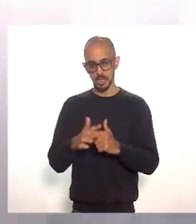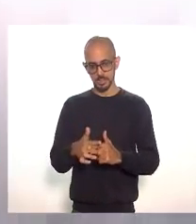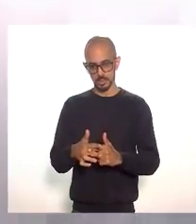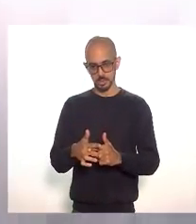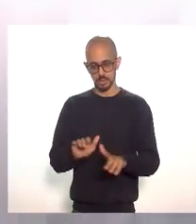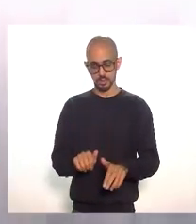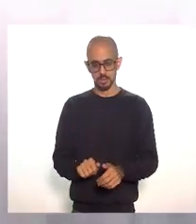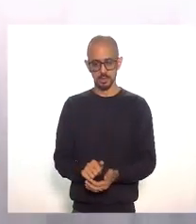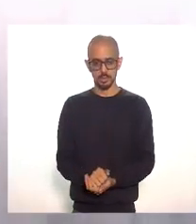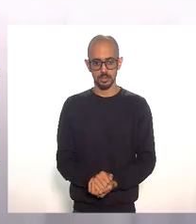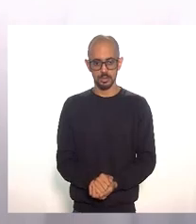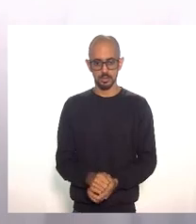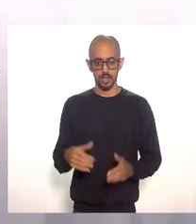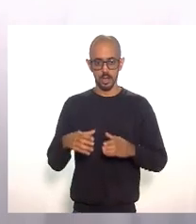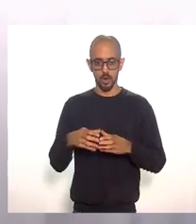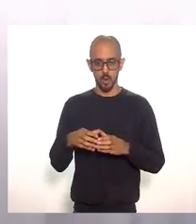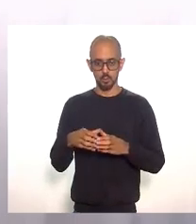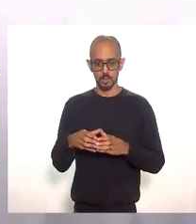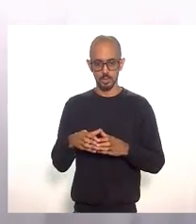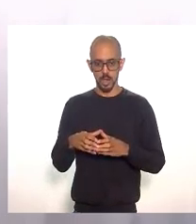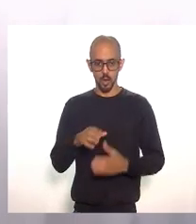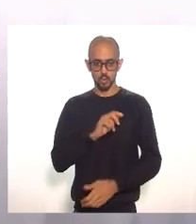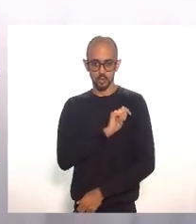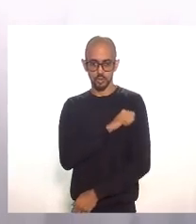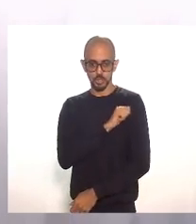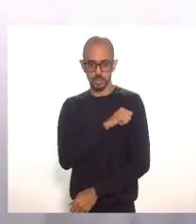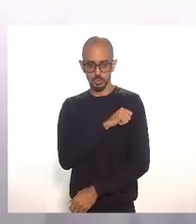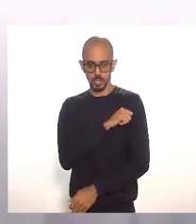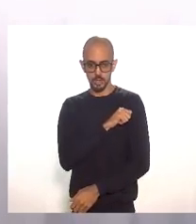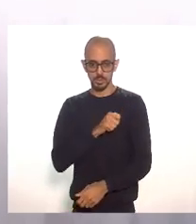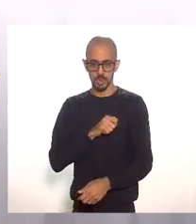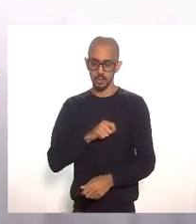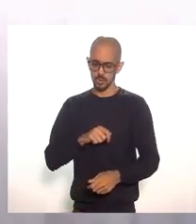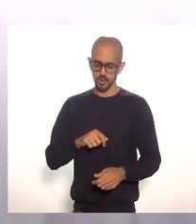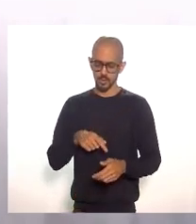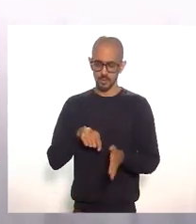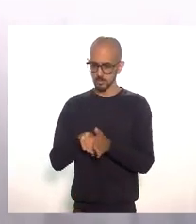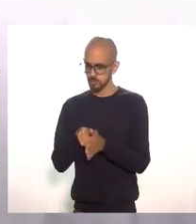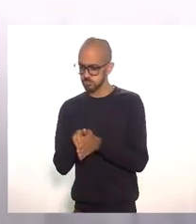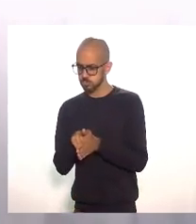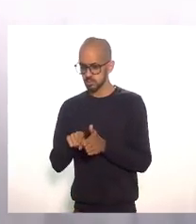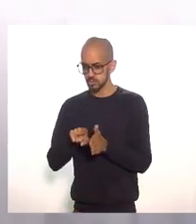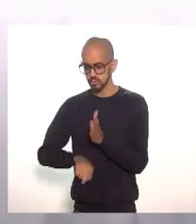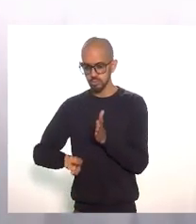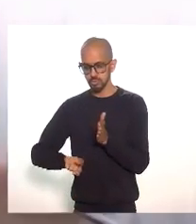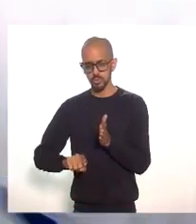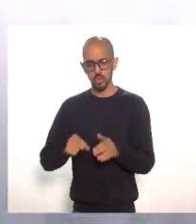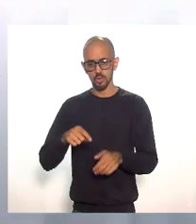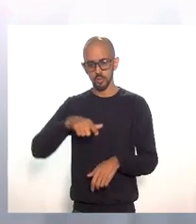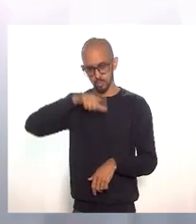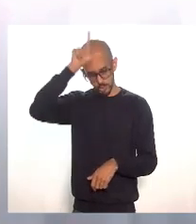Pela Comissão de Tributação, Controle da Arrecadação Estadual e Fiscalização de Tributos Estaduais, deputado Luiz Paulo.